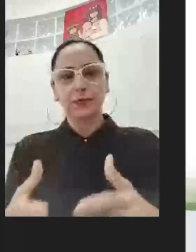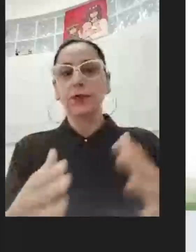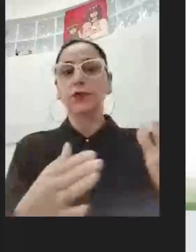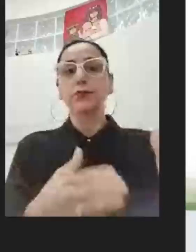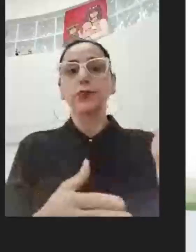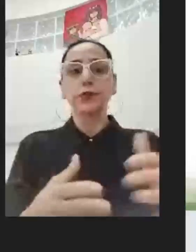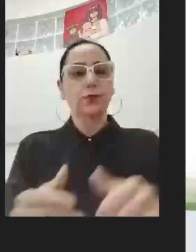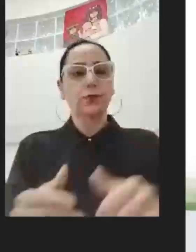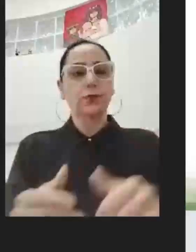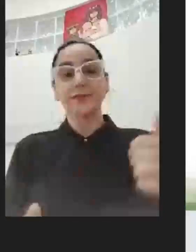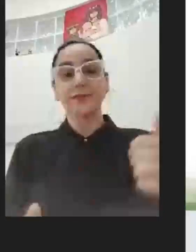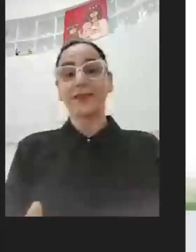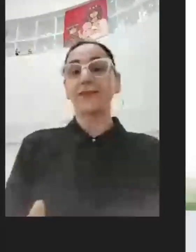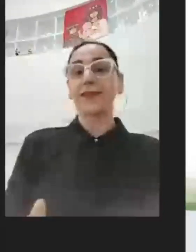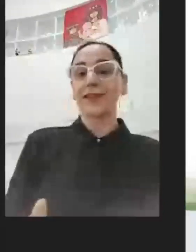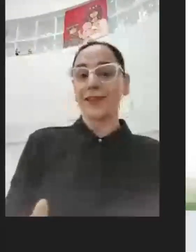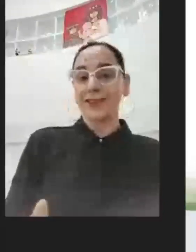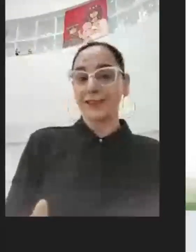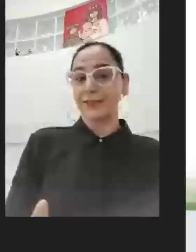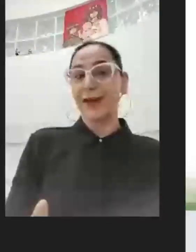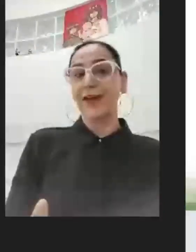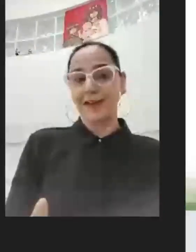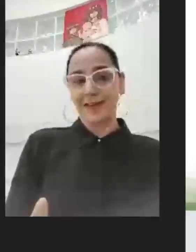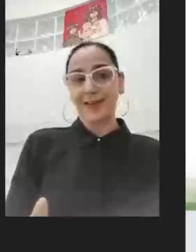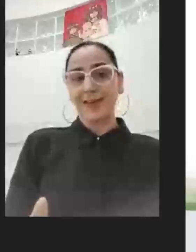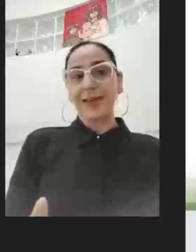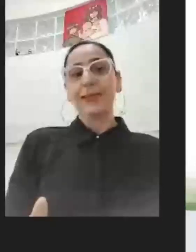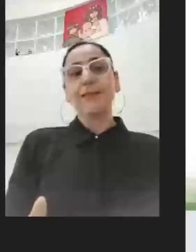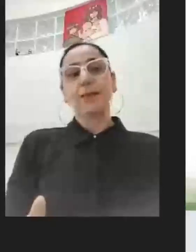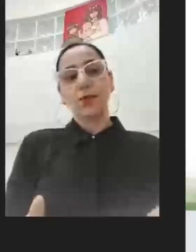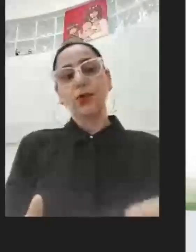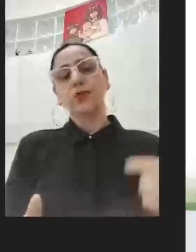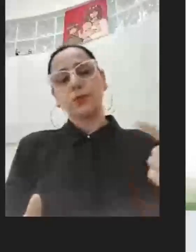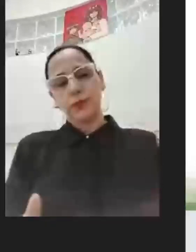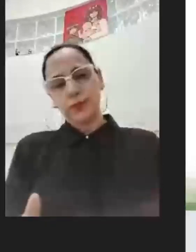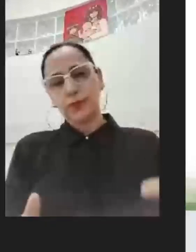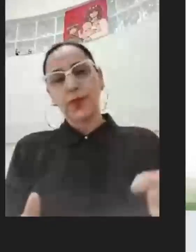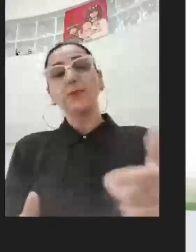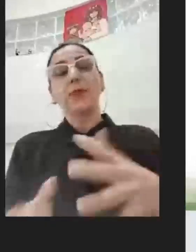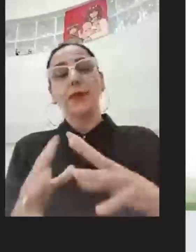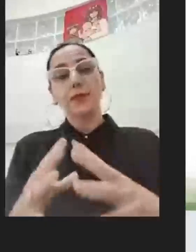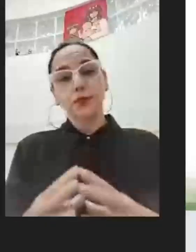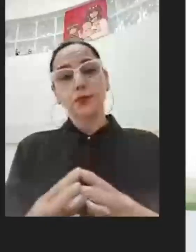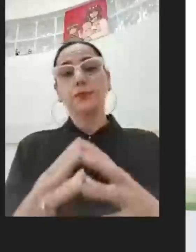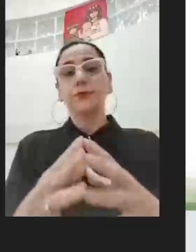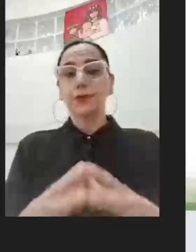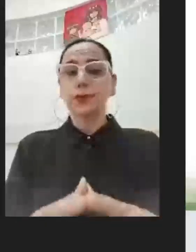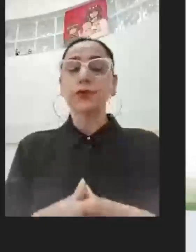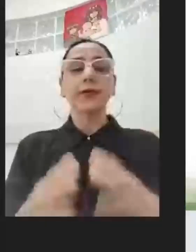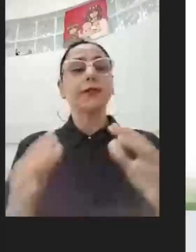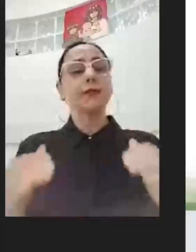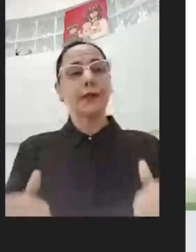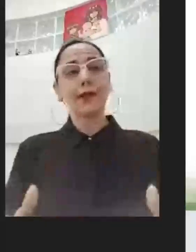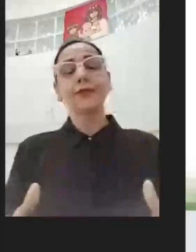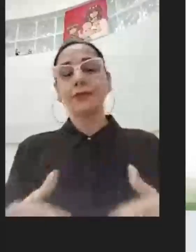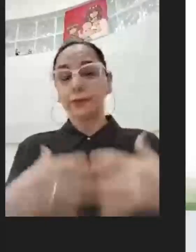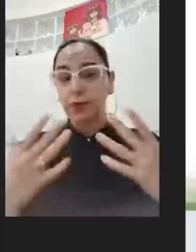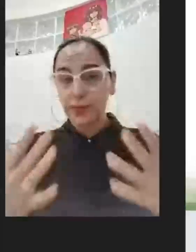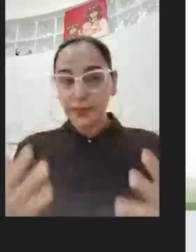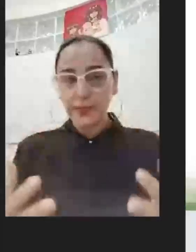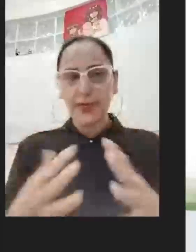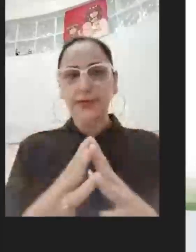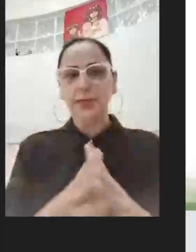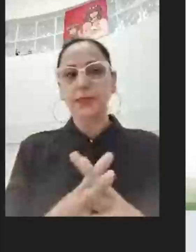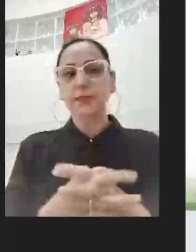ela é importante. Melhorou muito, porque antes se dava aquele leite de vaca, depois se processou, tá? Mas hoje, se for importante,